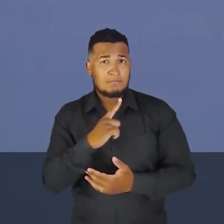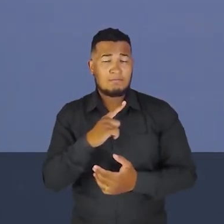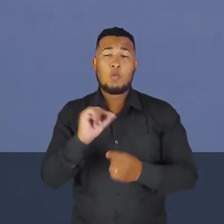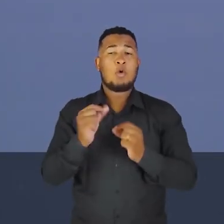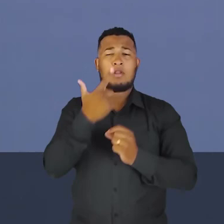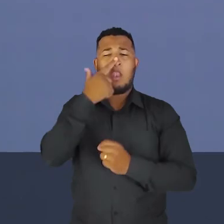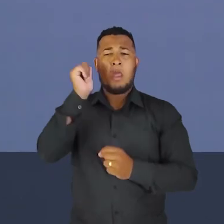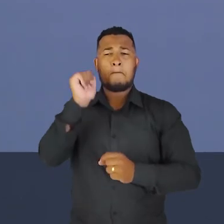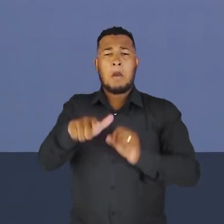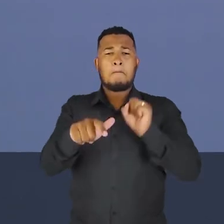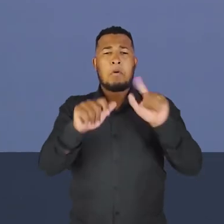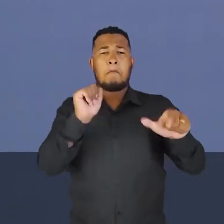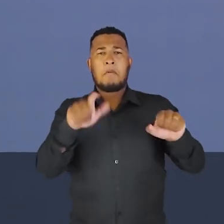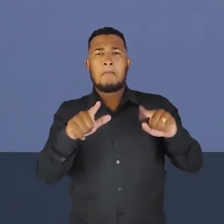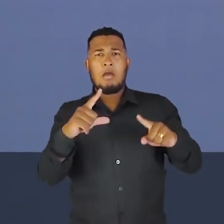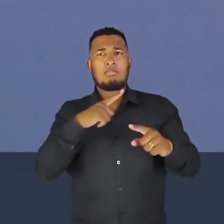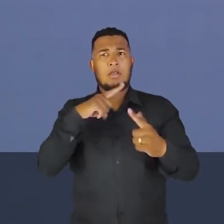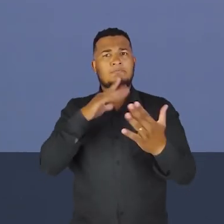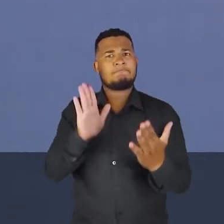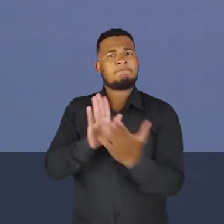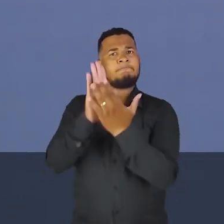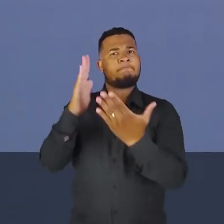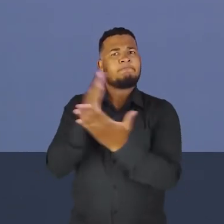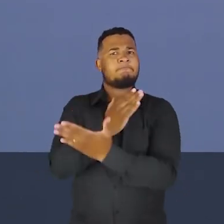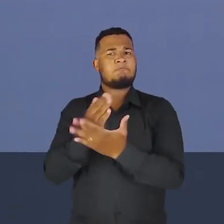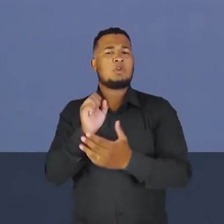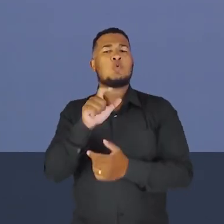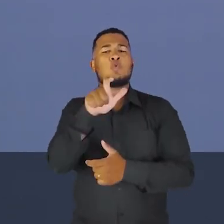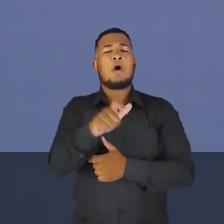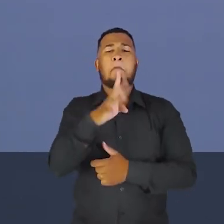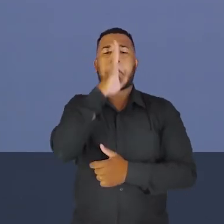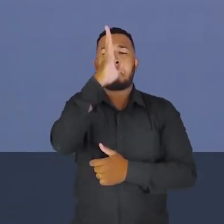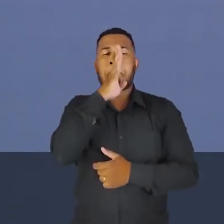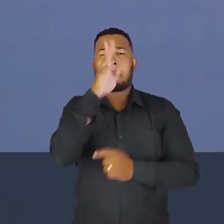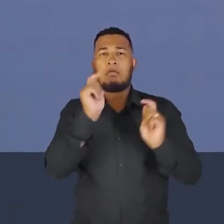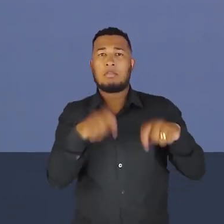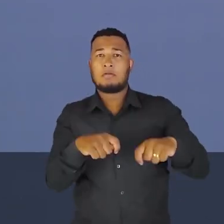sólidos podem gerar quando a gente lança em locais inadequados?